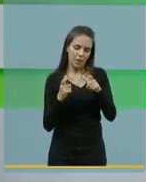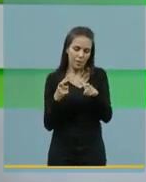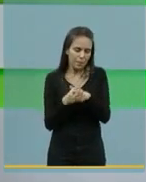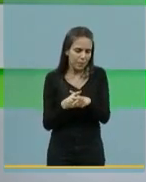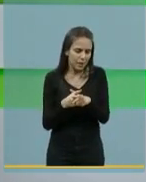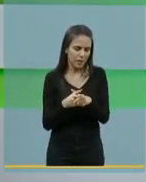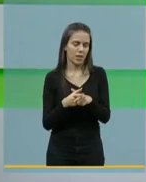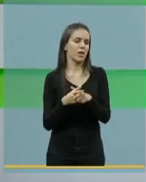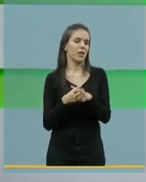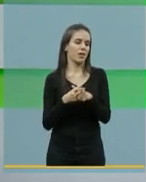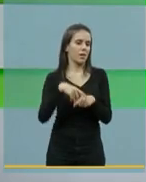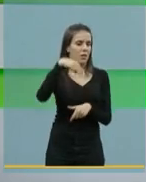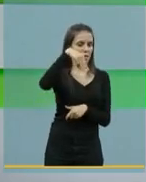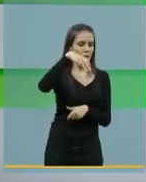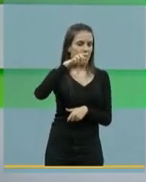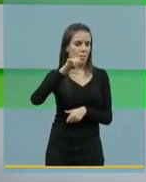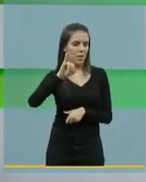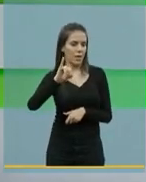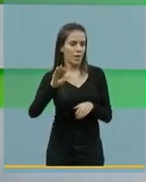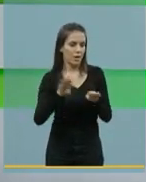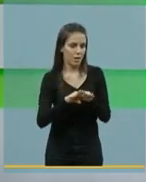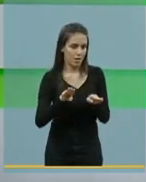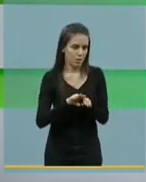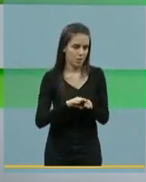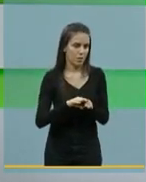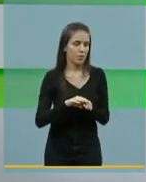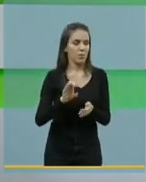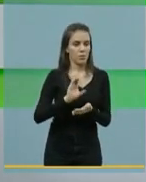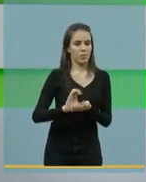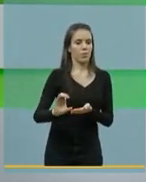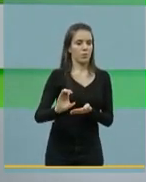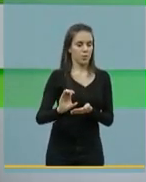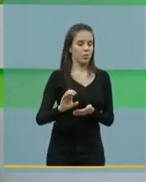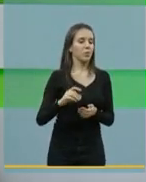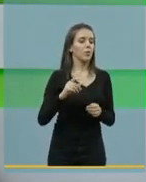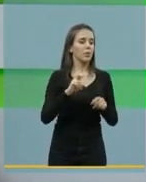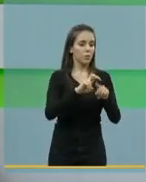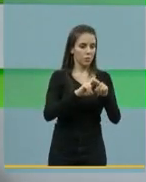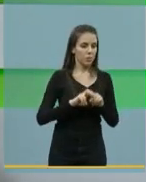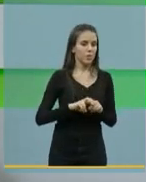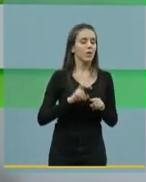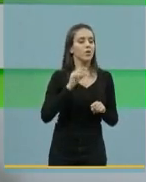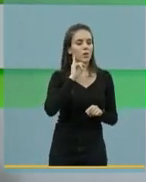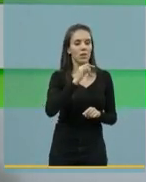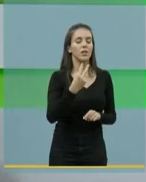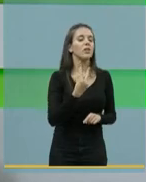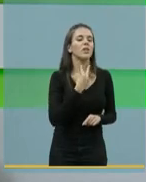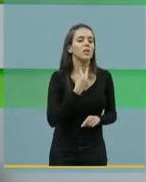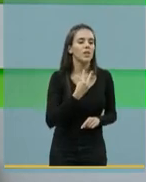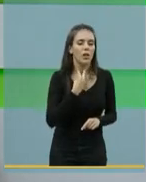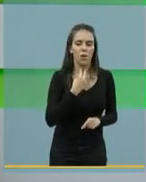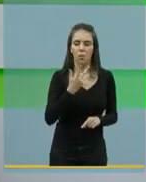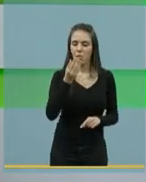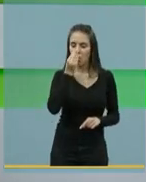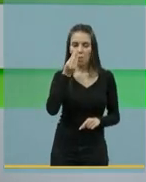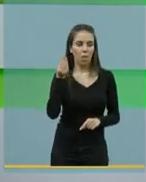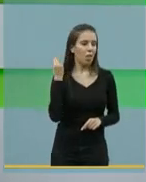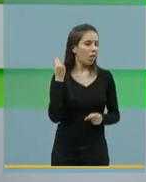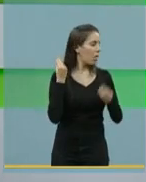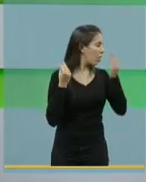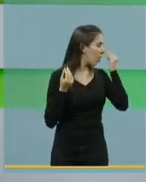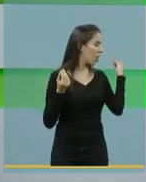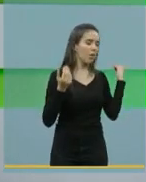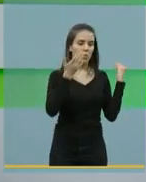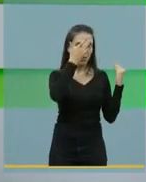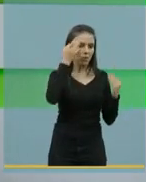nós vamos aumentar muito o microcrédito e vamos não vamos deixar ninguém para trás dom luciano mendes